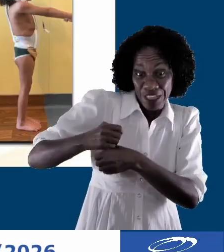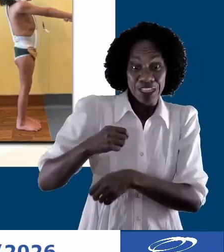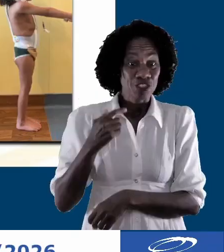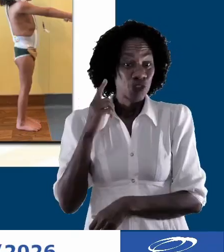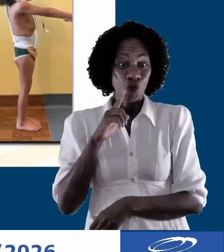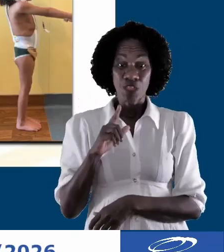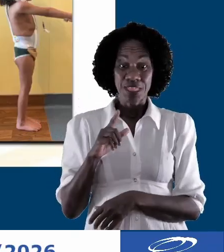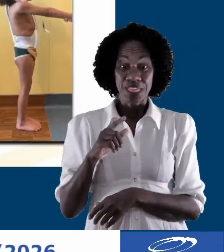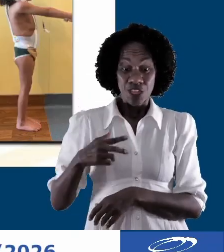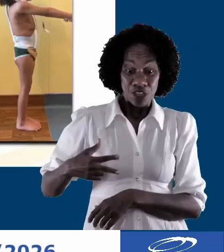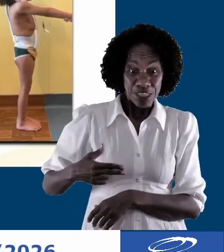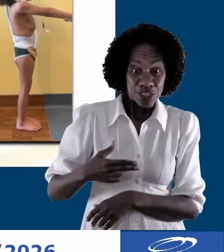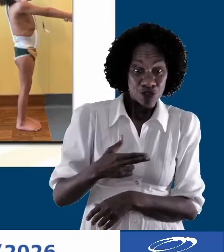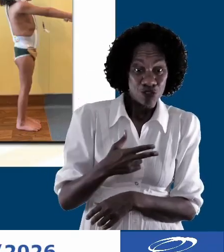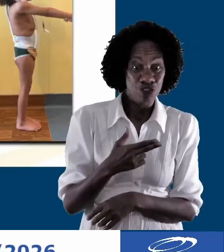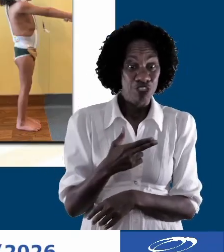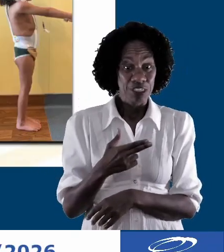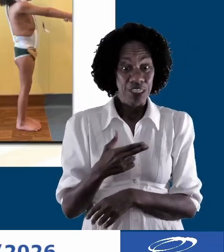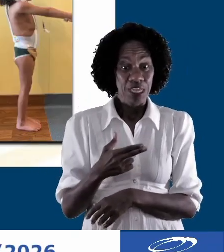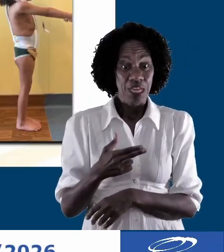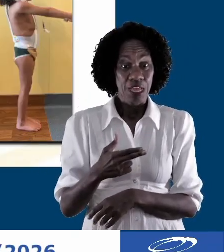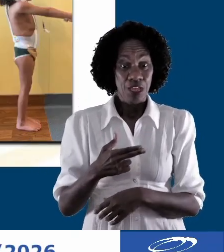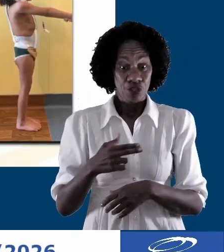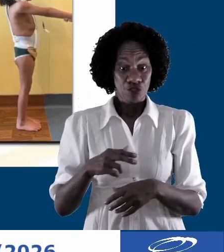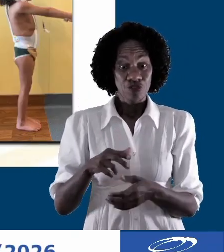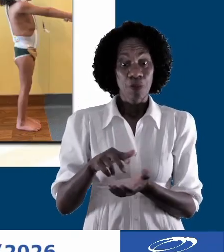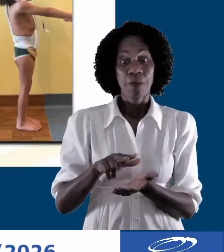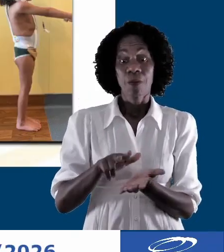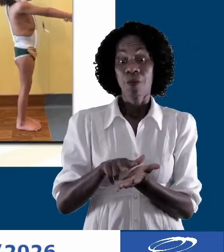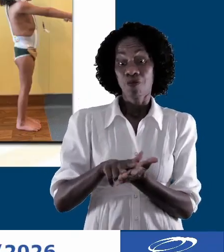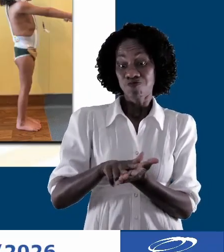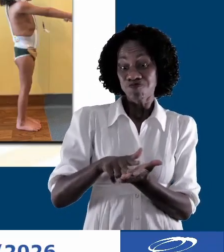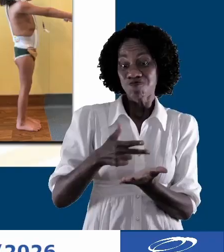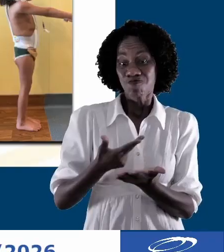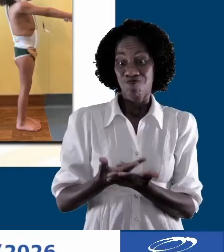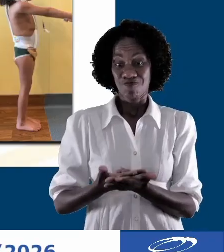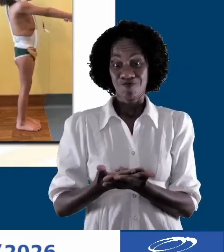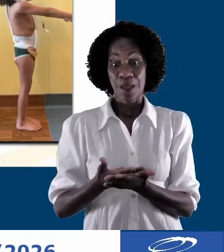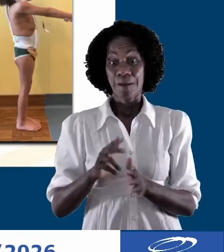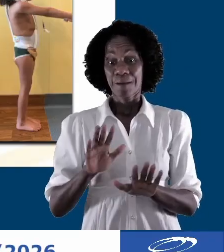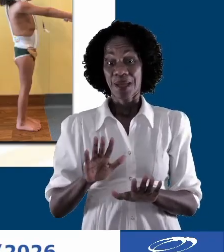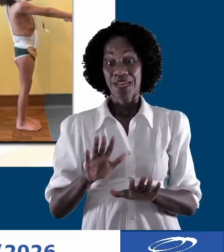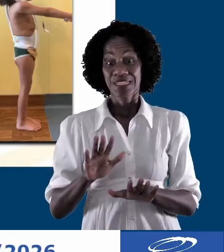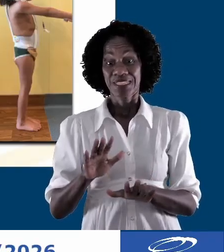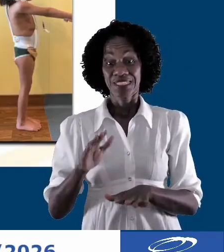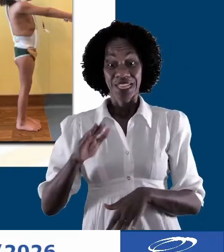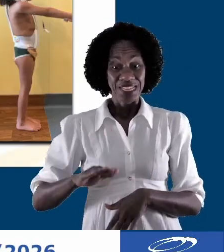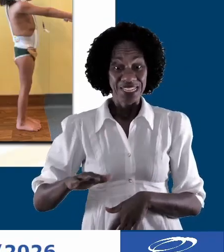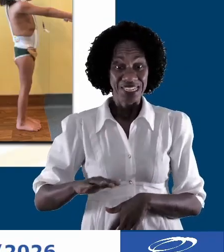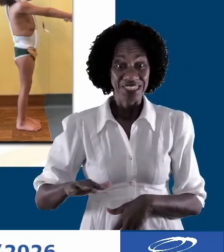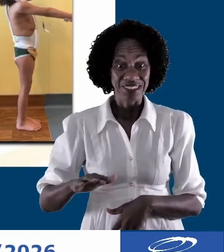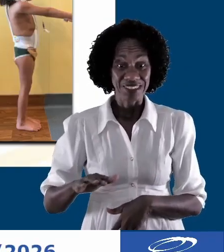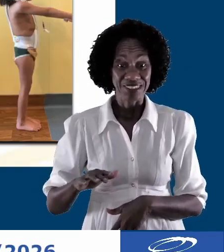um paciente de coluna em decúbito ventral, com barriga para baixo, mas quando você colocava essa criança de barriga para baixo, o potencial